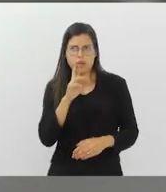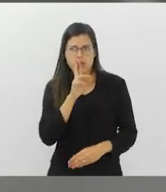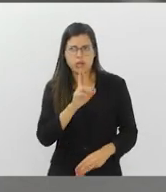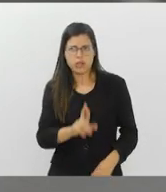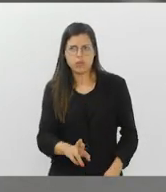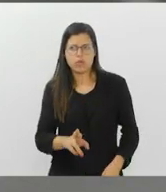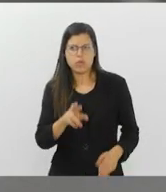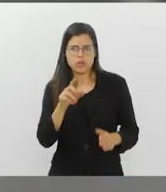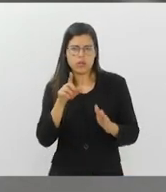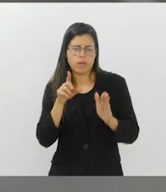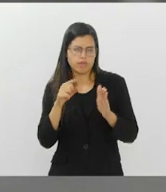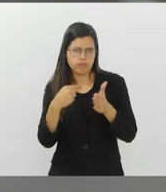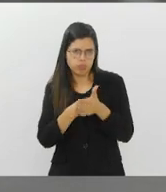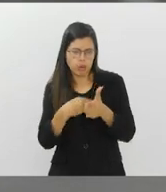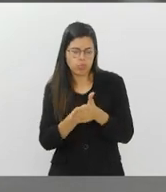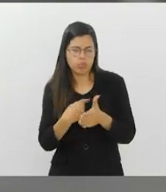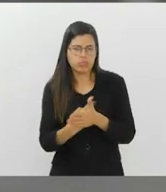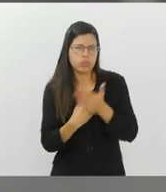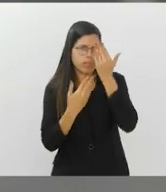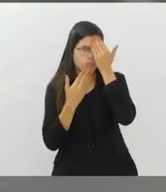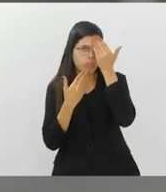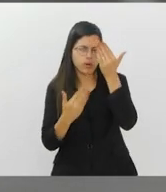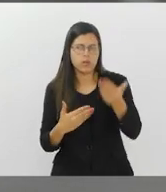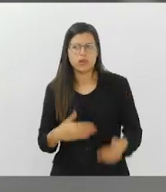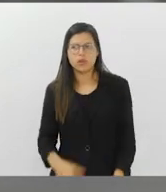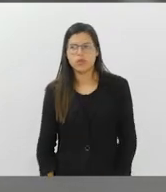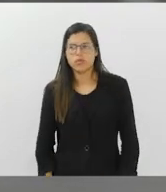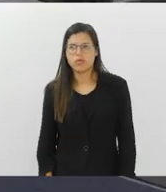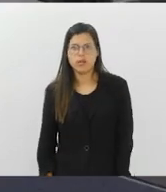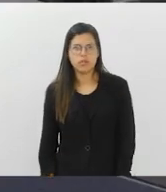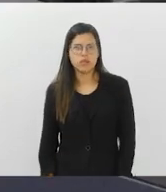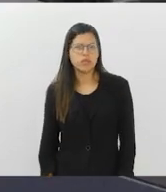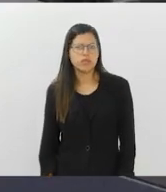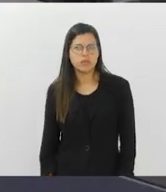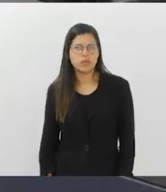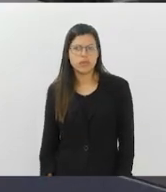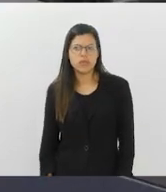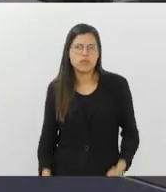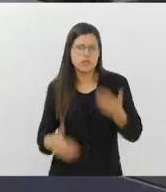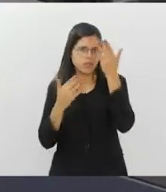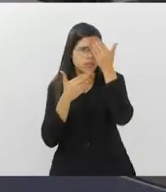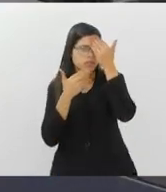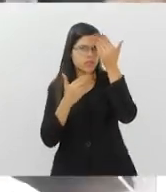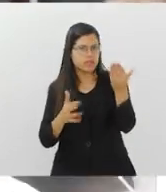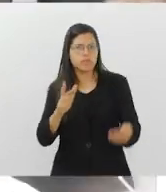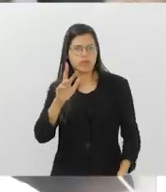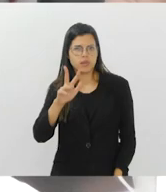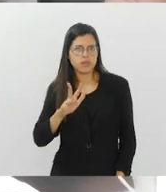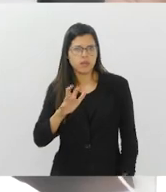aos questionamentos. Muito obrigada. Muito obrigado, doutora Vera.